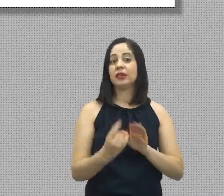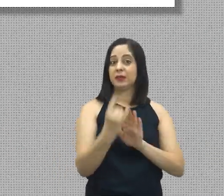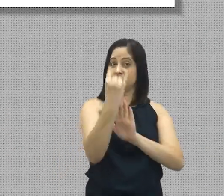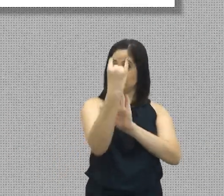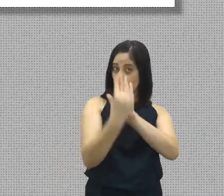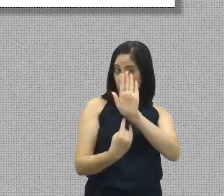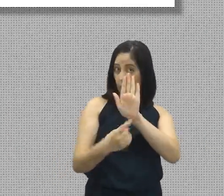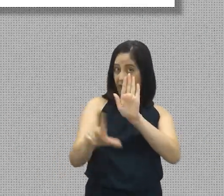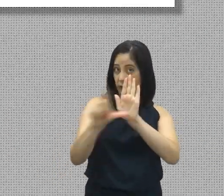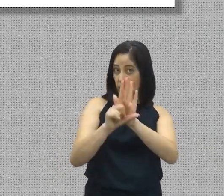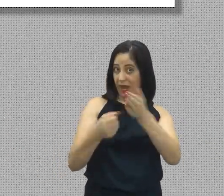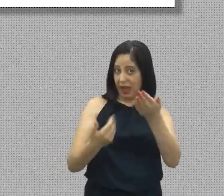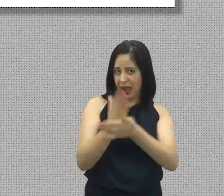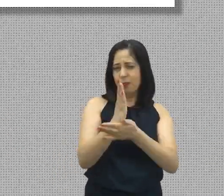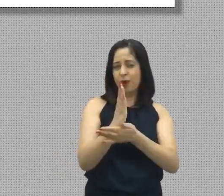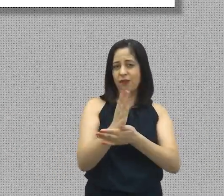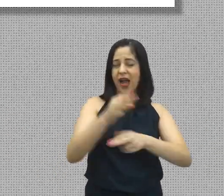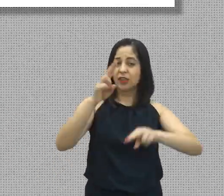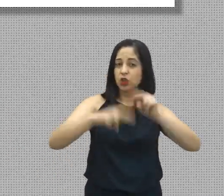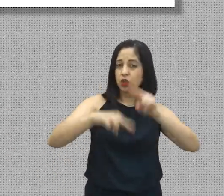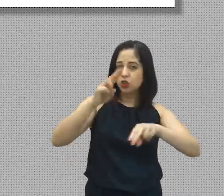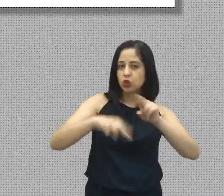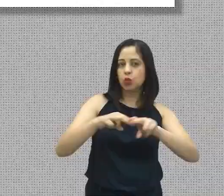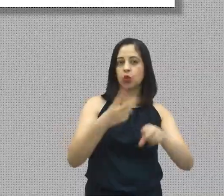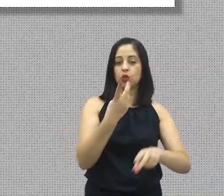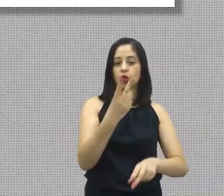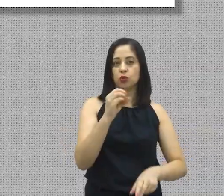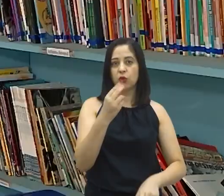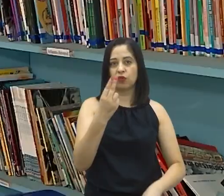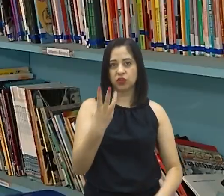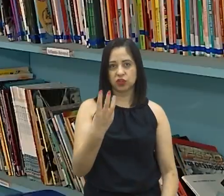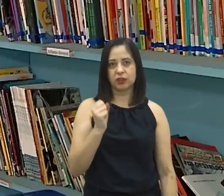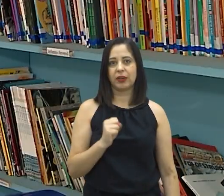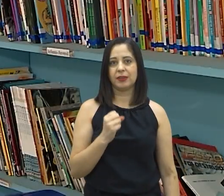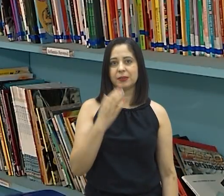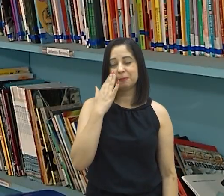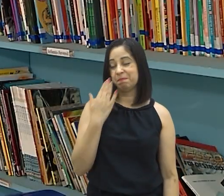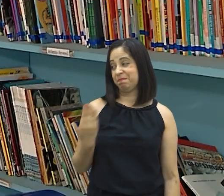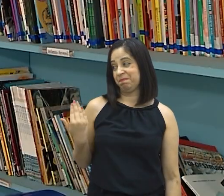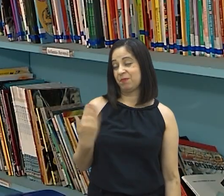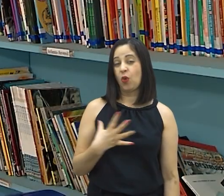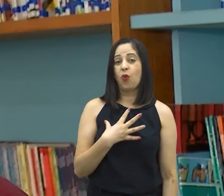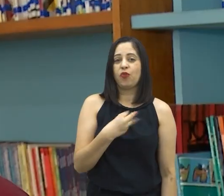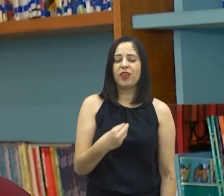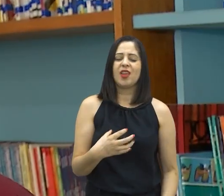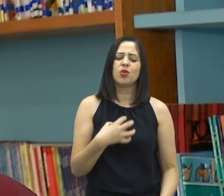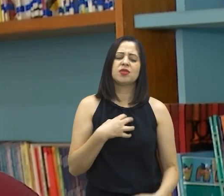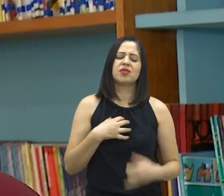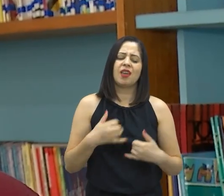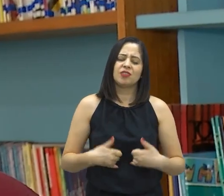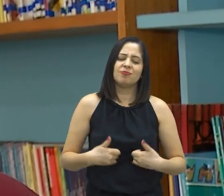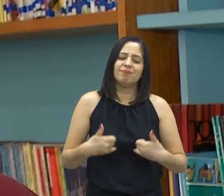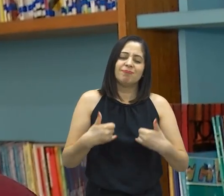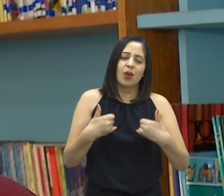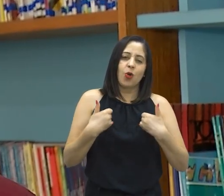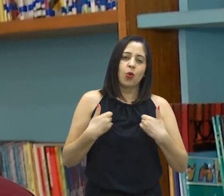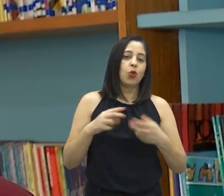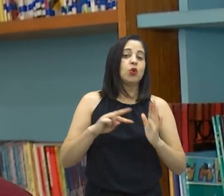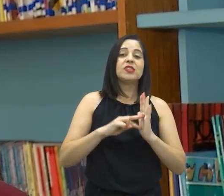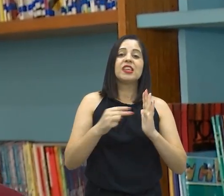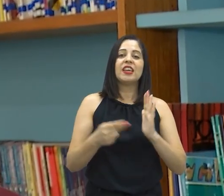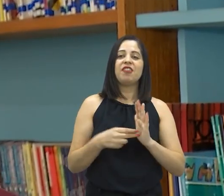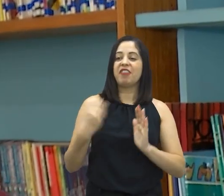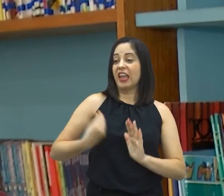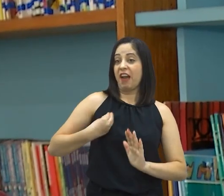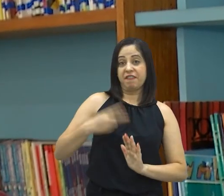lei, aprovada na Câmara, em junho de 2023. Para o filho, a homenagem serve como um legado sobre a trajetória